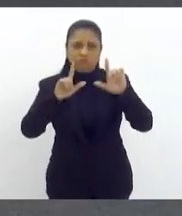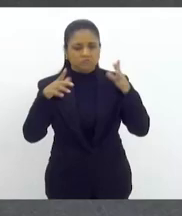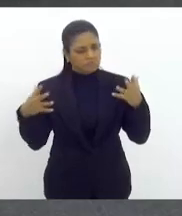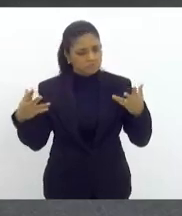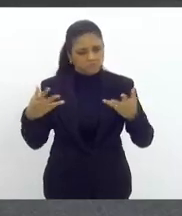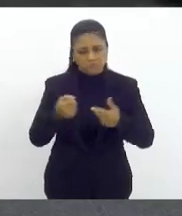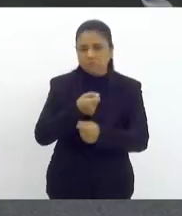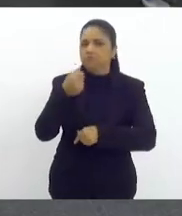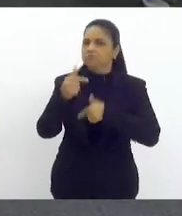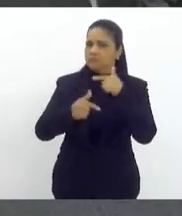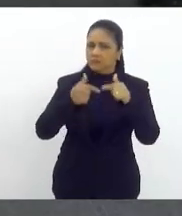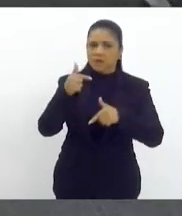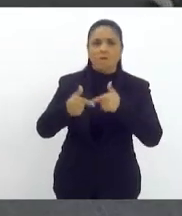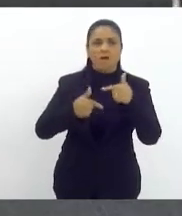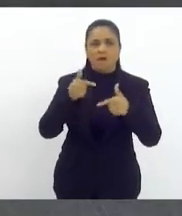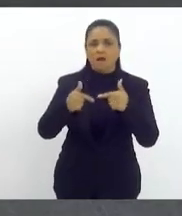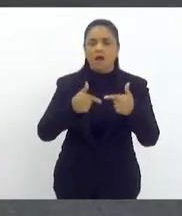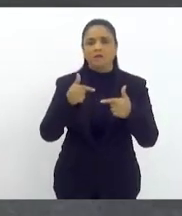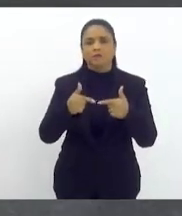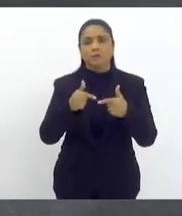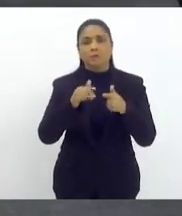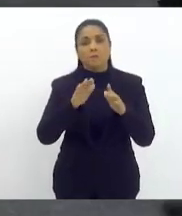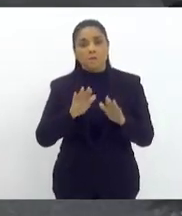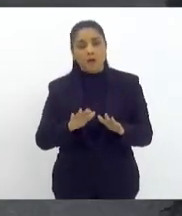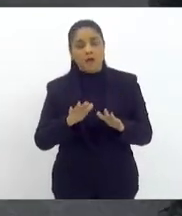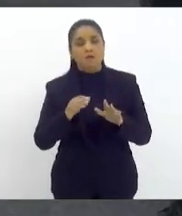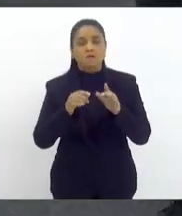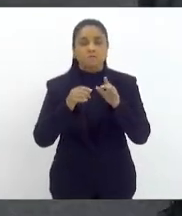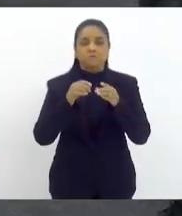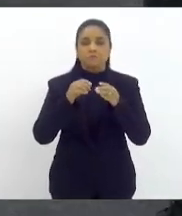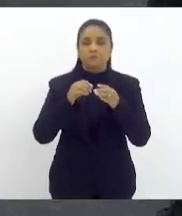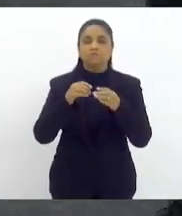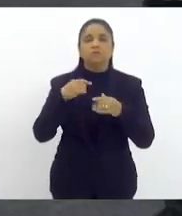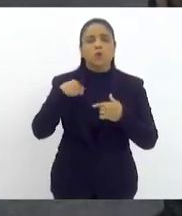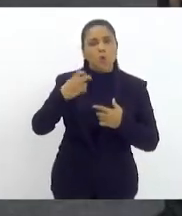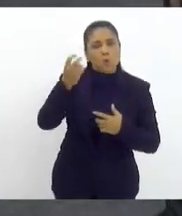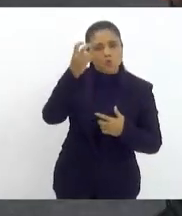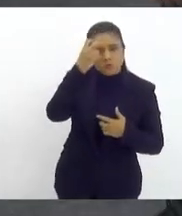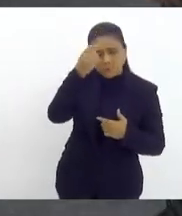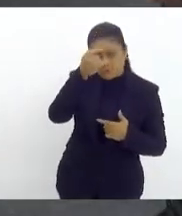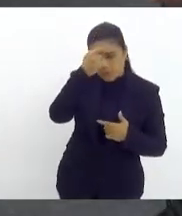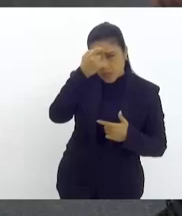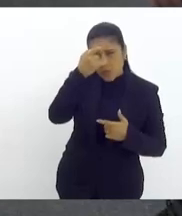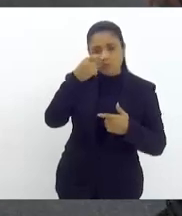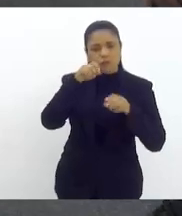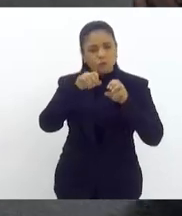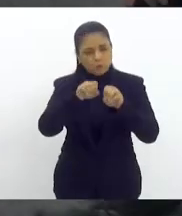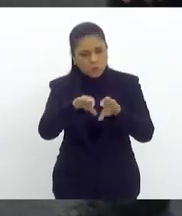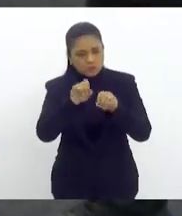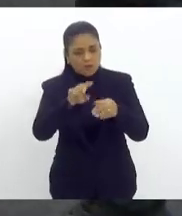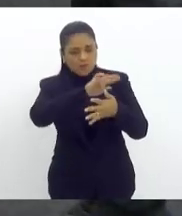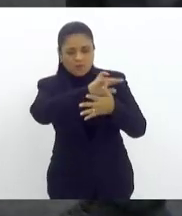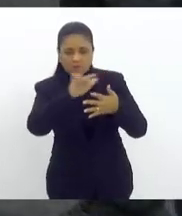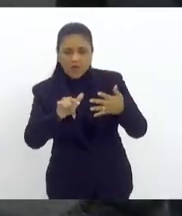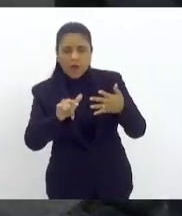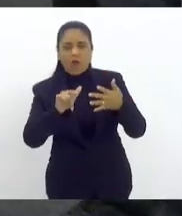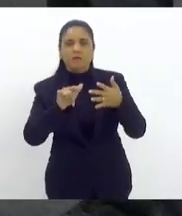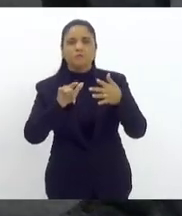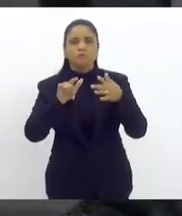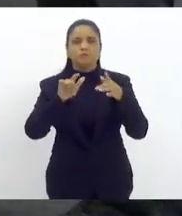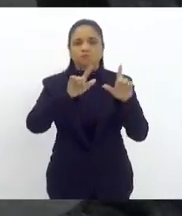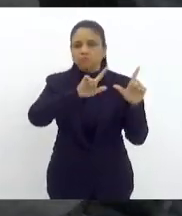Nenhum demérito ao trabalho da TV Alerj. Produz programas conscientes, educacionais e informativos à